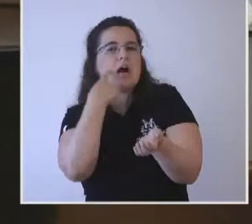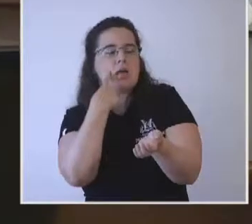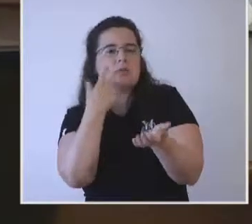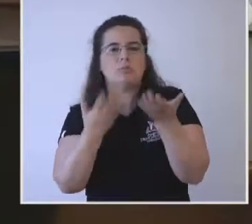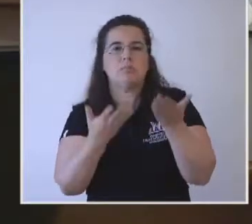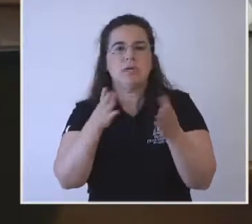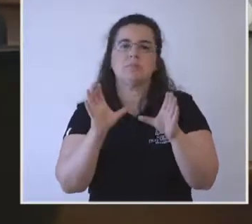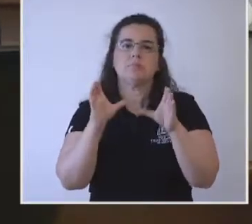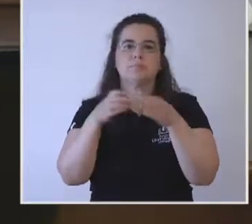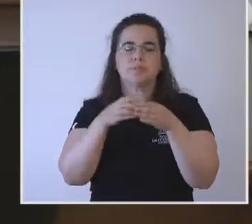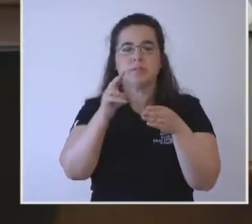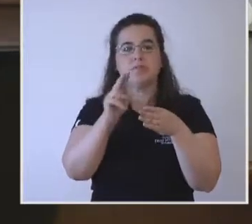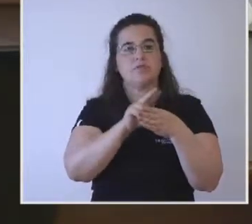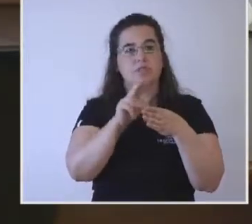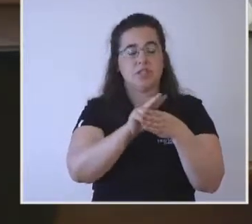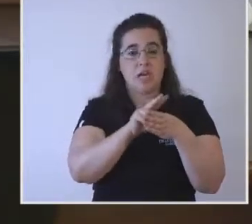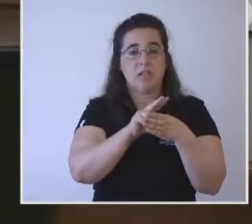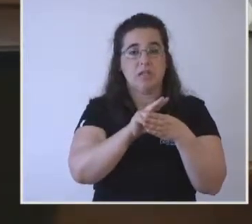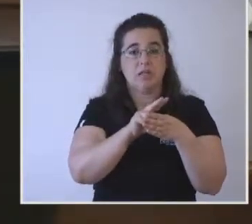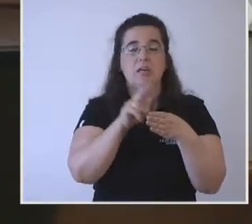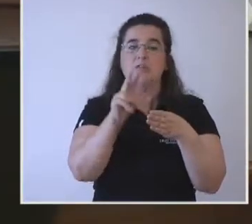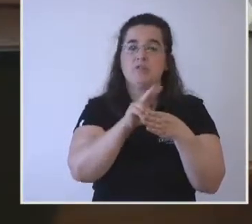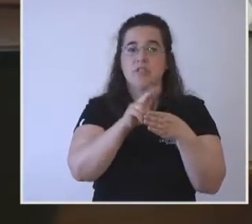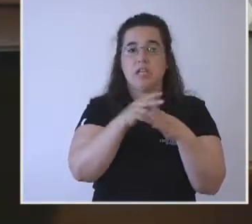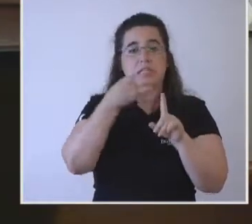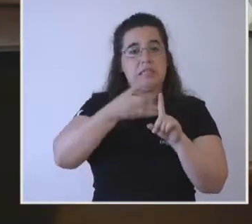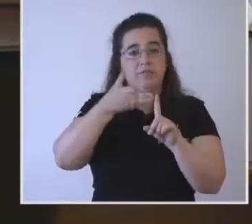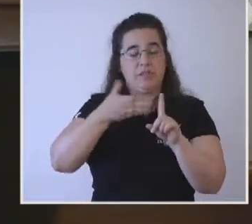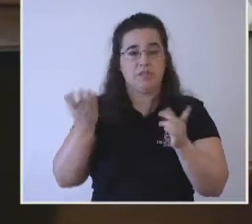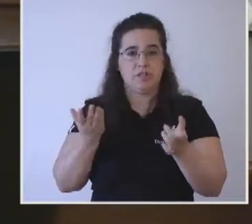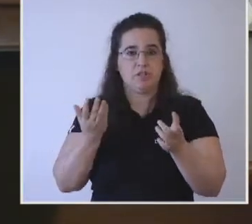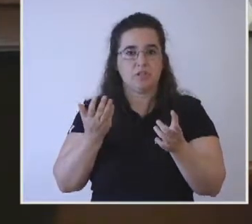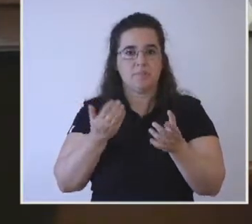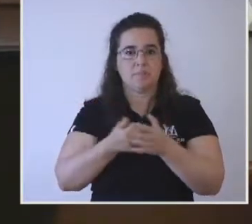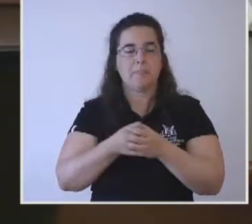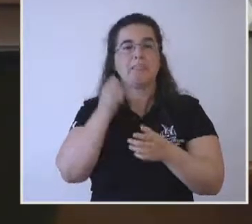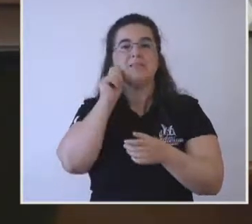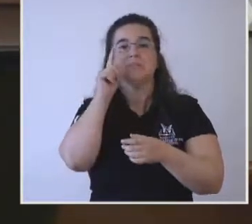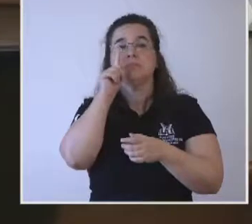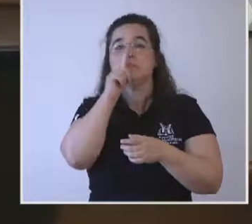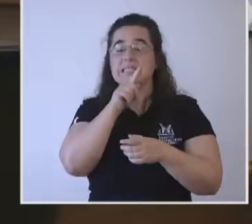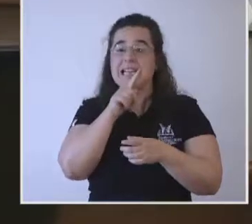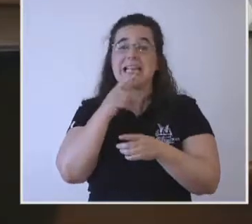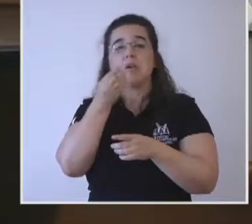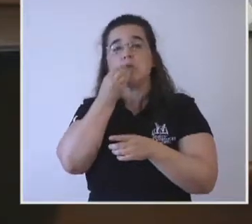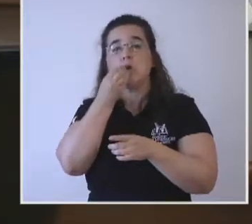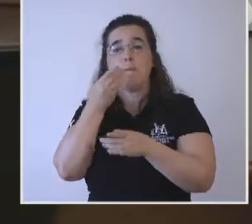adventistas. E mais próximo dos pesco-vegetarianos, mas continua a ter pesco-vegetarianos com valores altos.